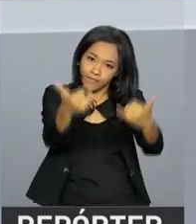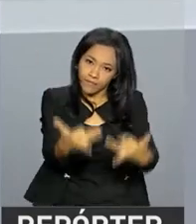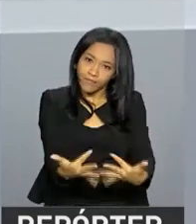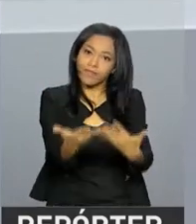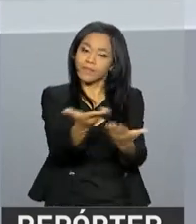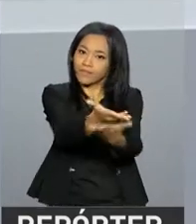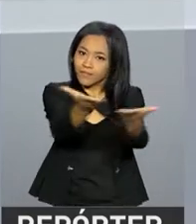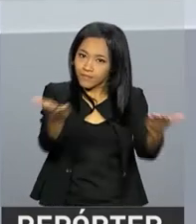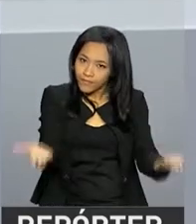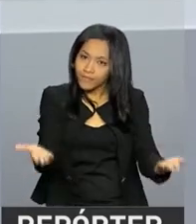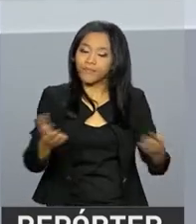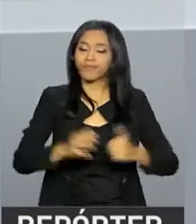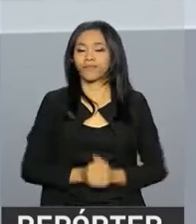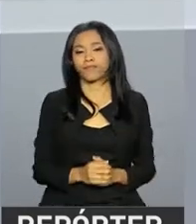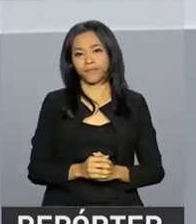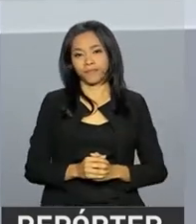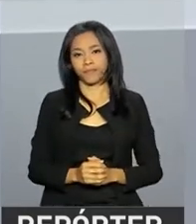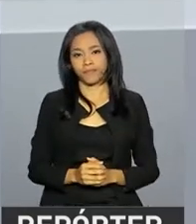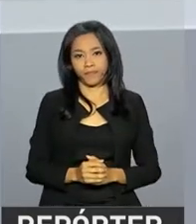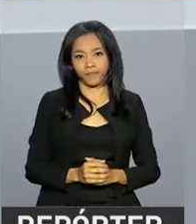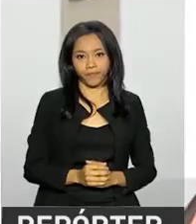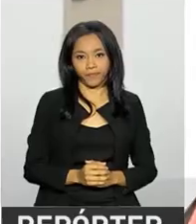aos venezuelanos e mostra pra gente.